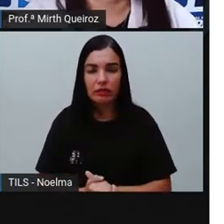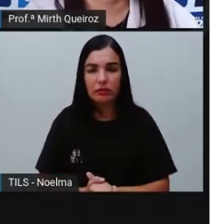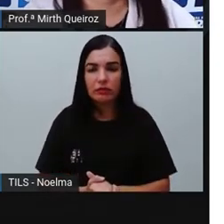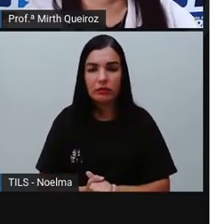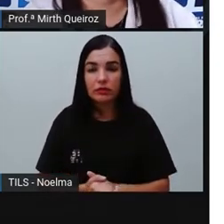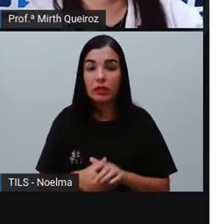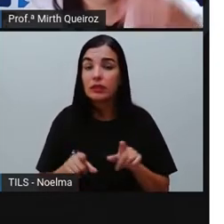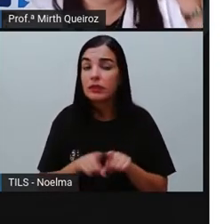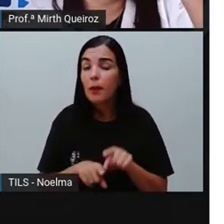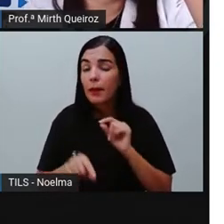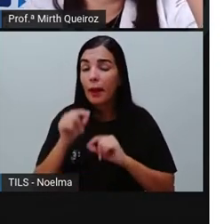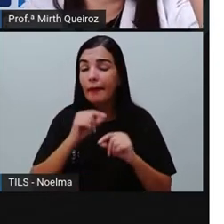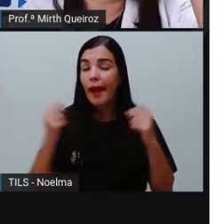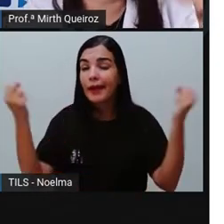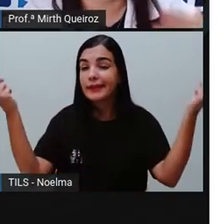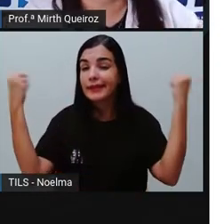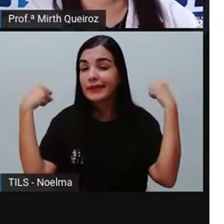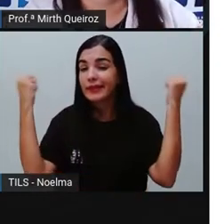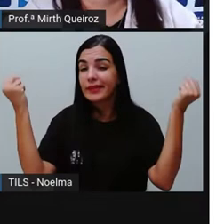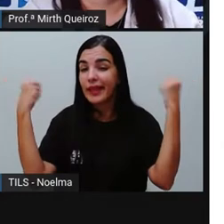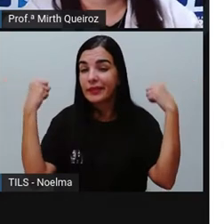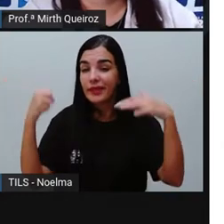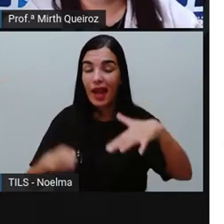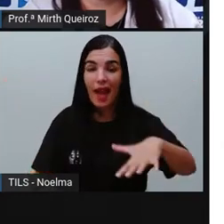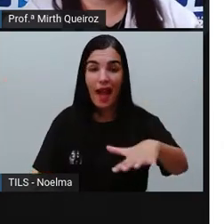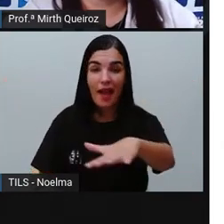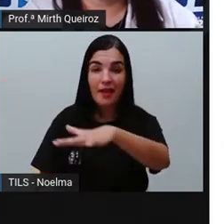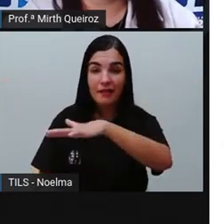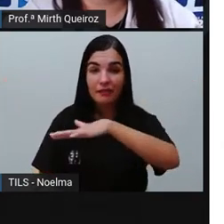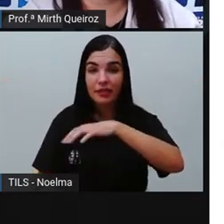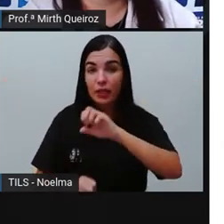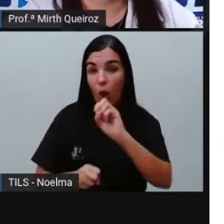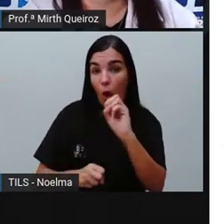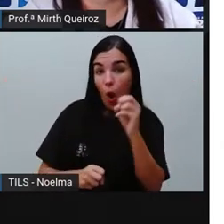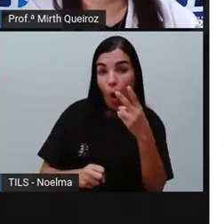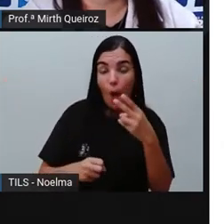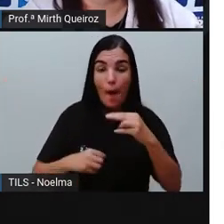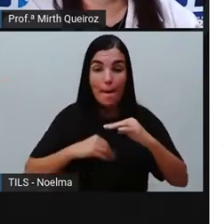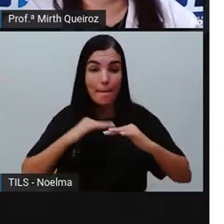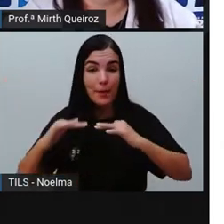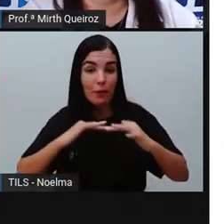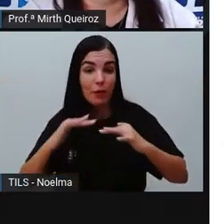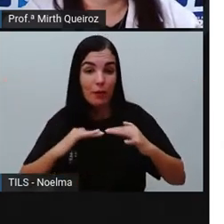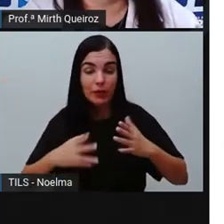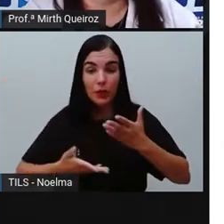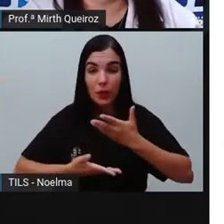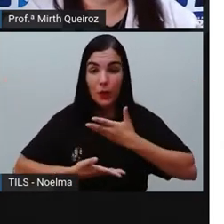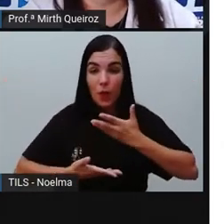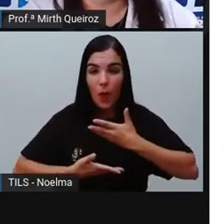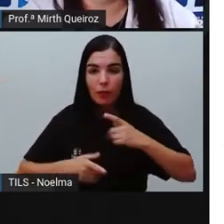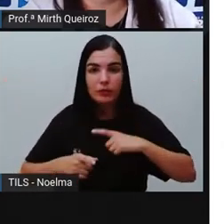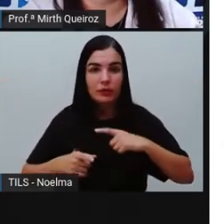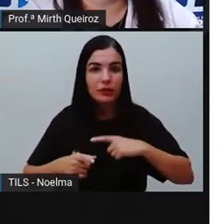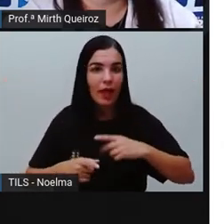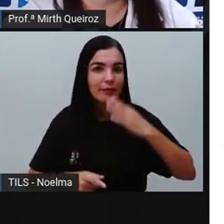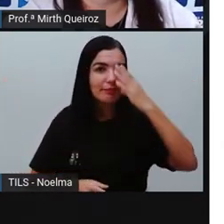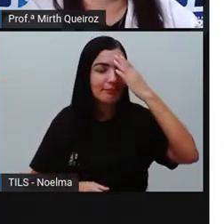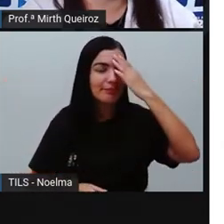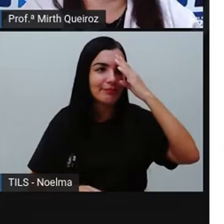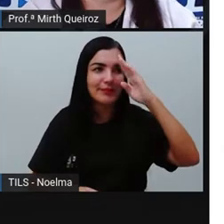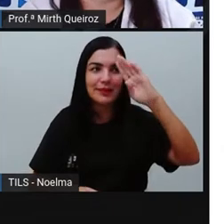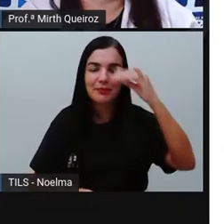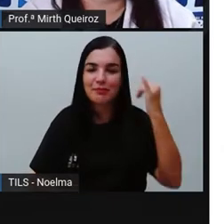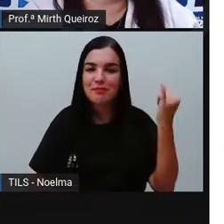A atividade física na infância ou o movimento do corpo tem um papel essencial